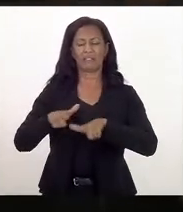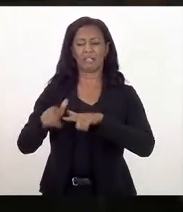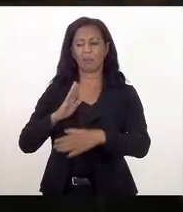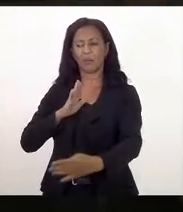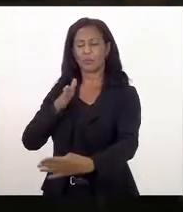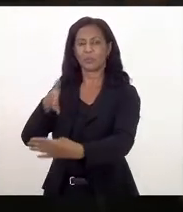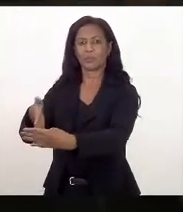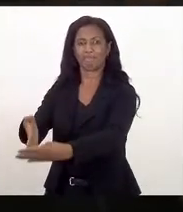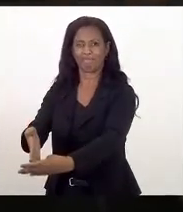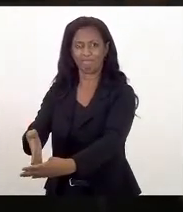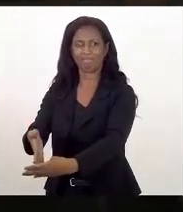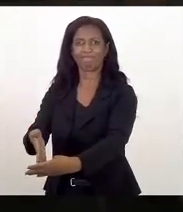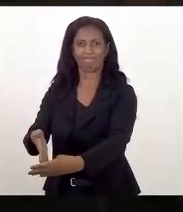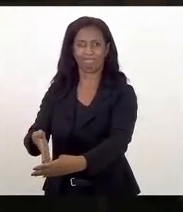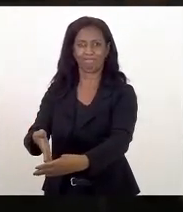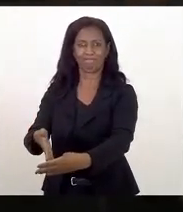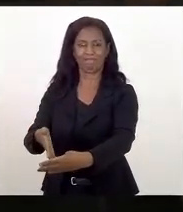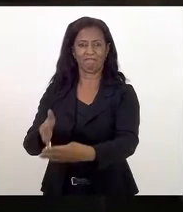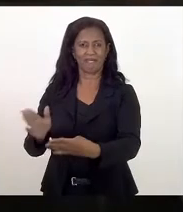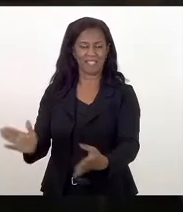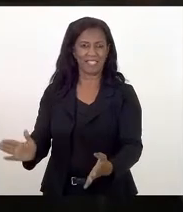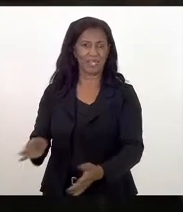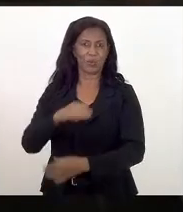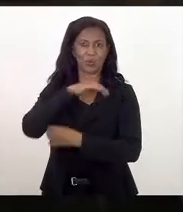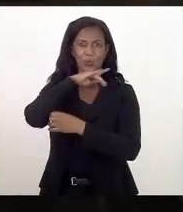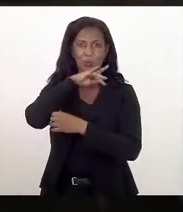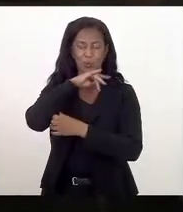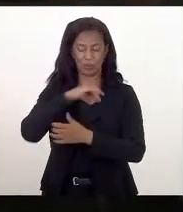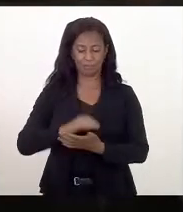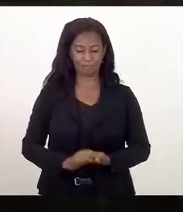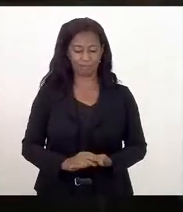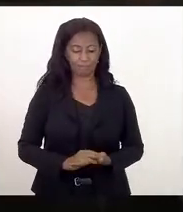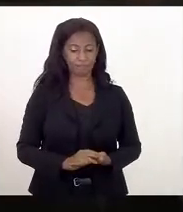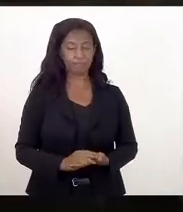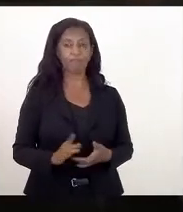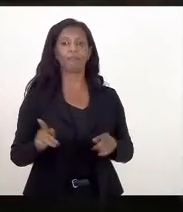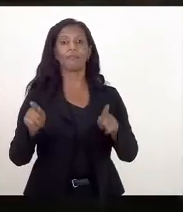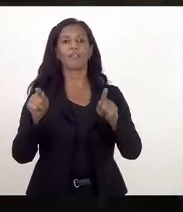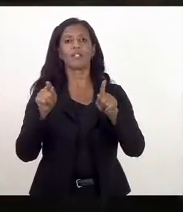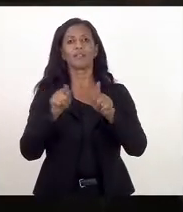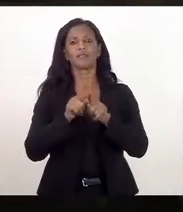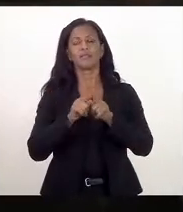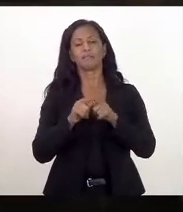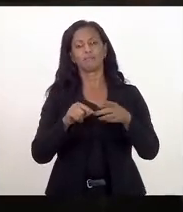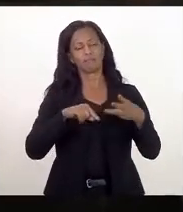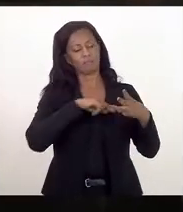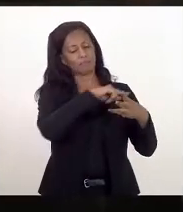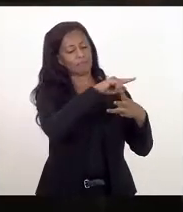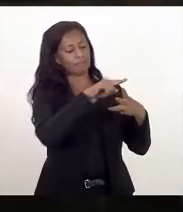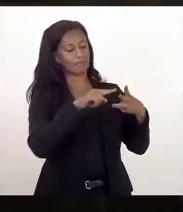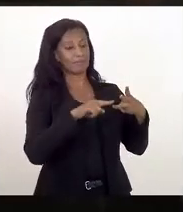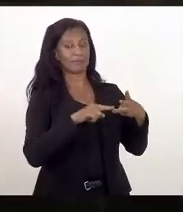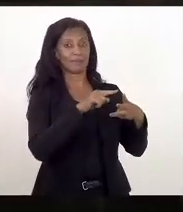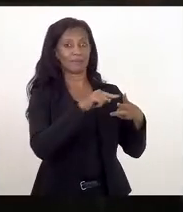diretamente é precarizado. Eu queria destacar aqui, para mim, três elementos que são centrais na